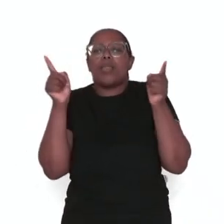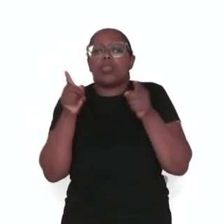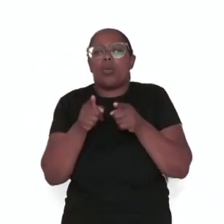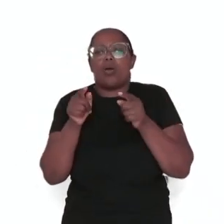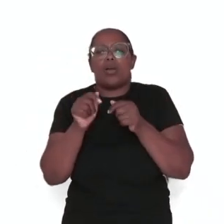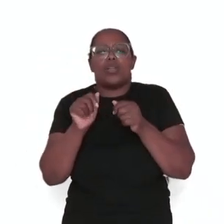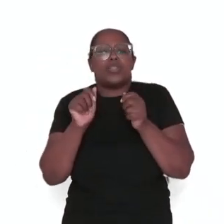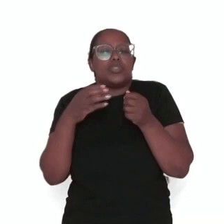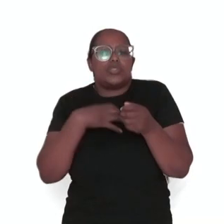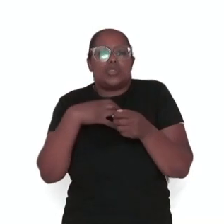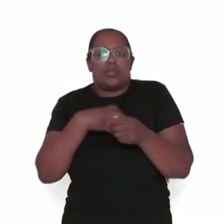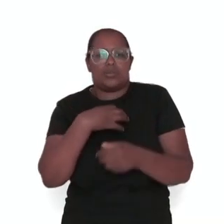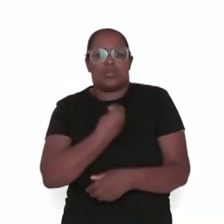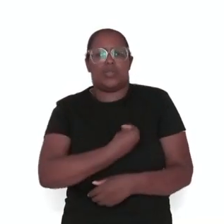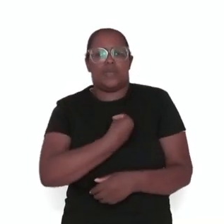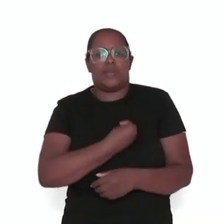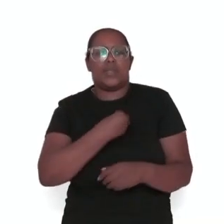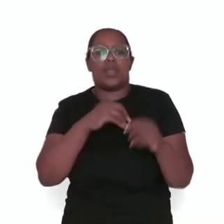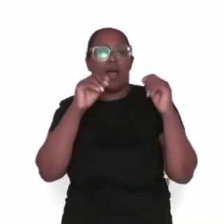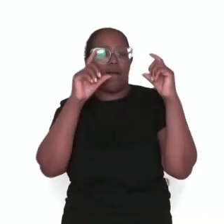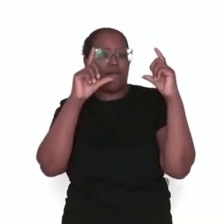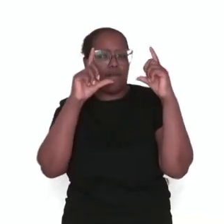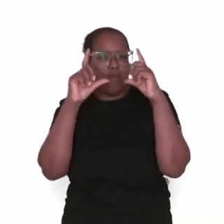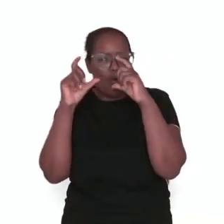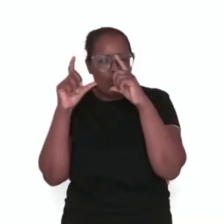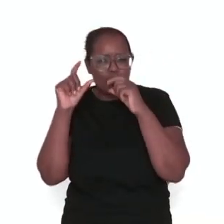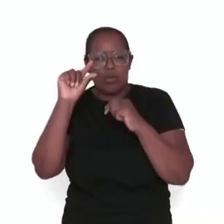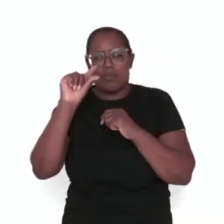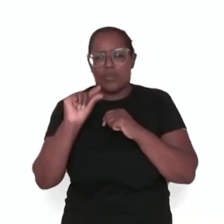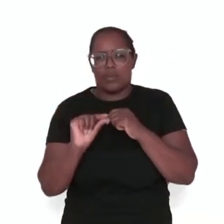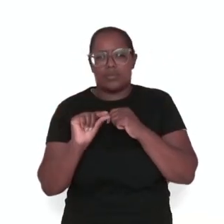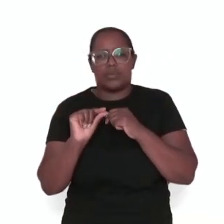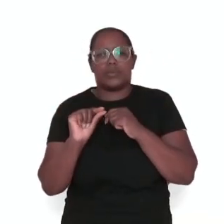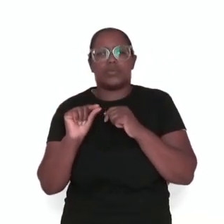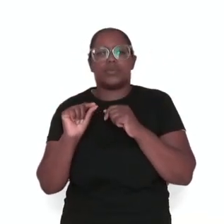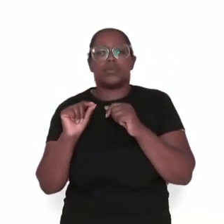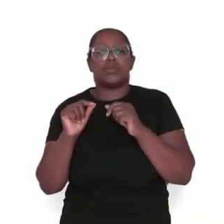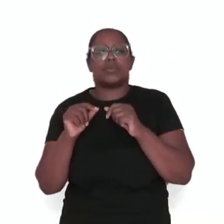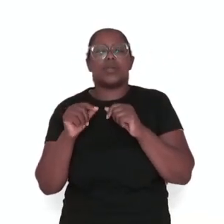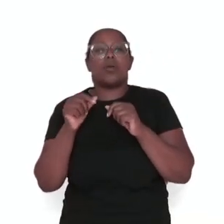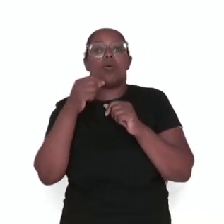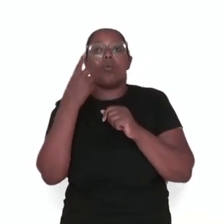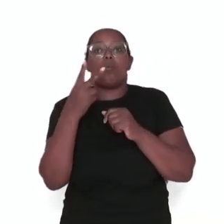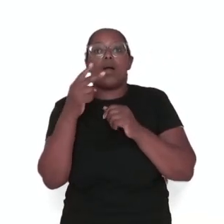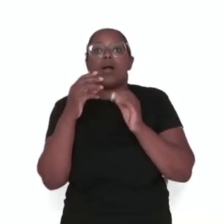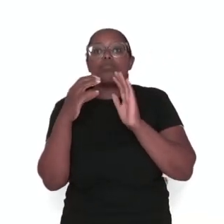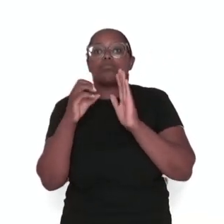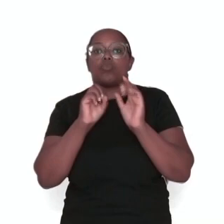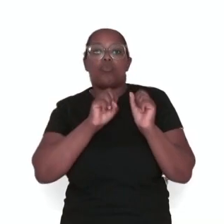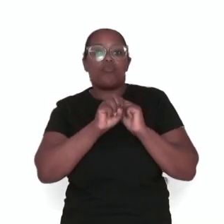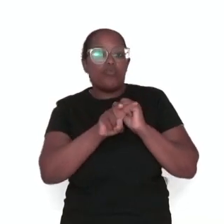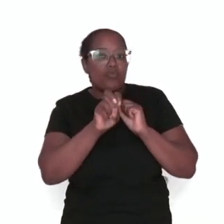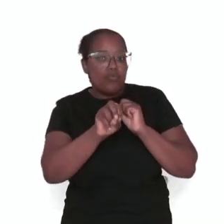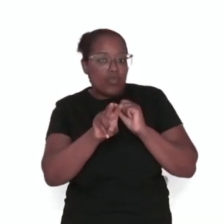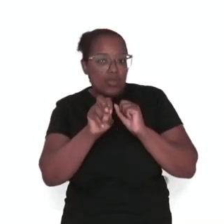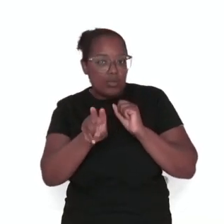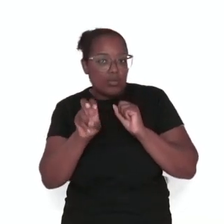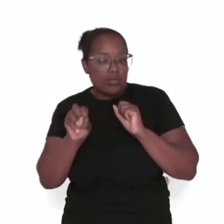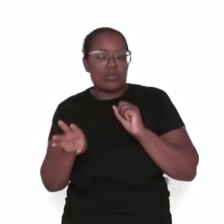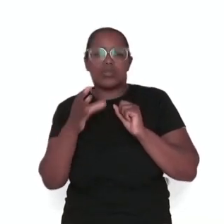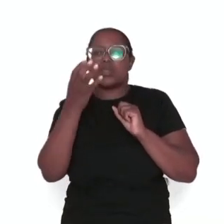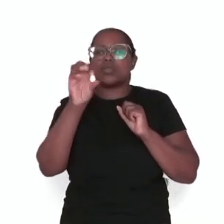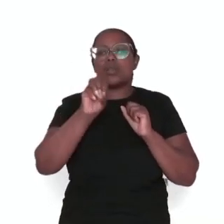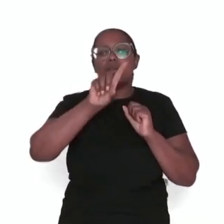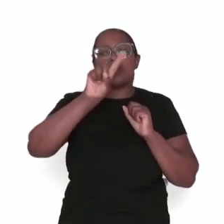imagem capturada. A imagem da menor forma de vida no mundo, uma bactéria do tamanho